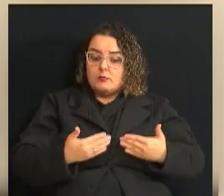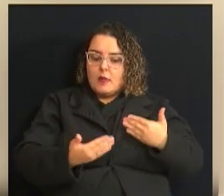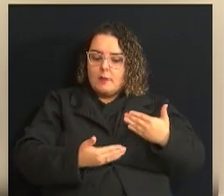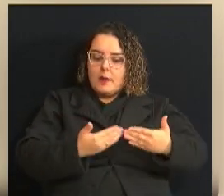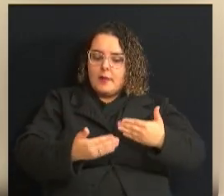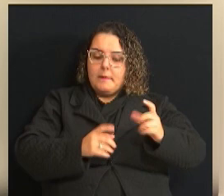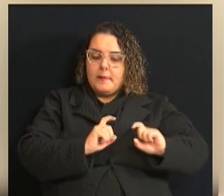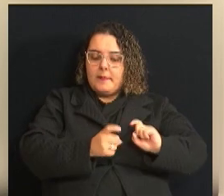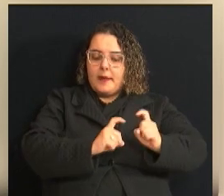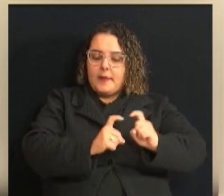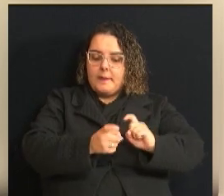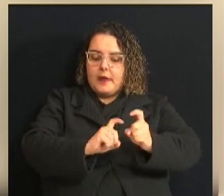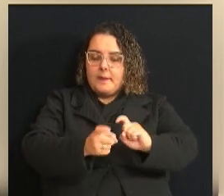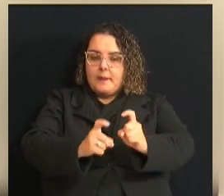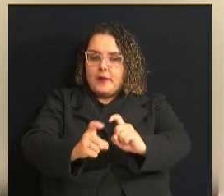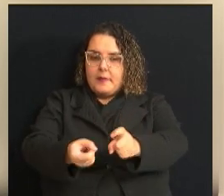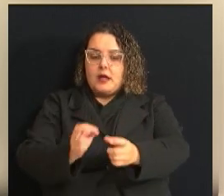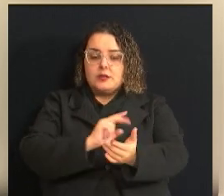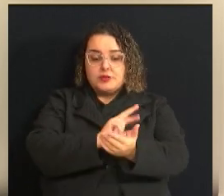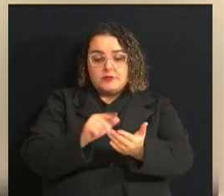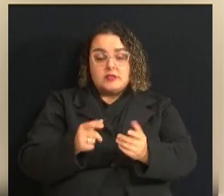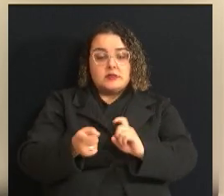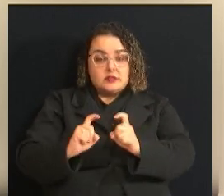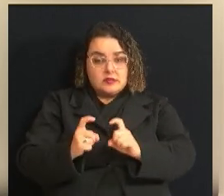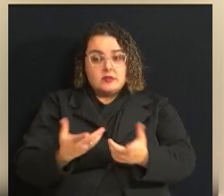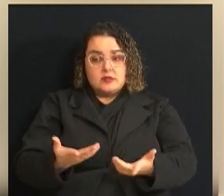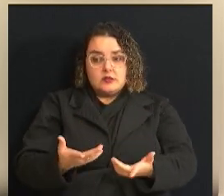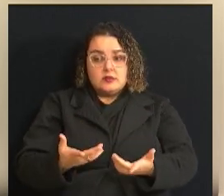das diversas reuniões que nós tivemos, das outras